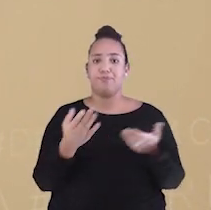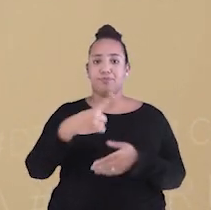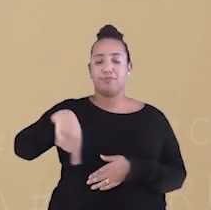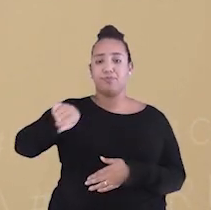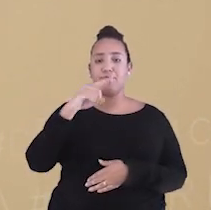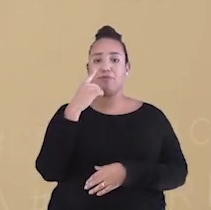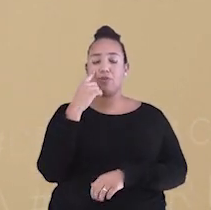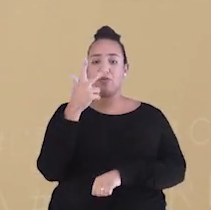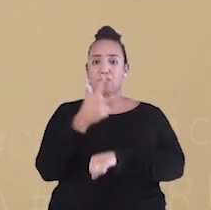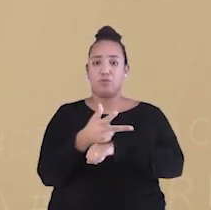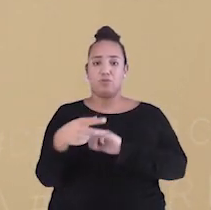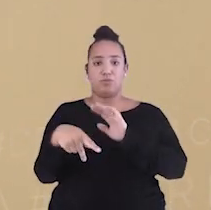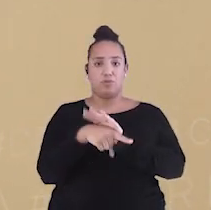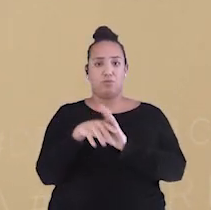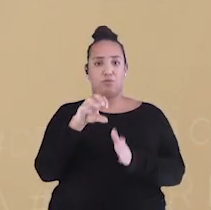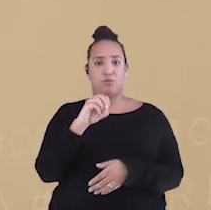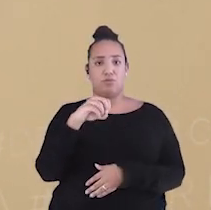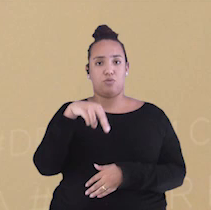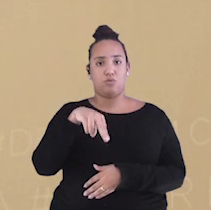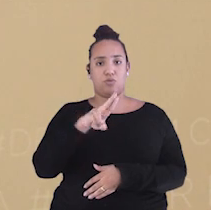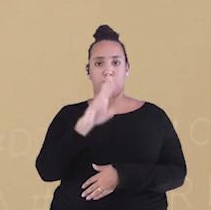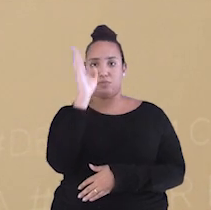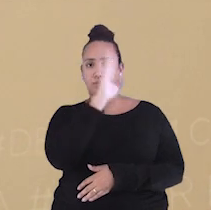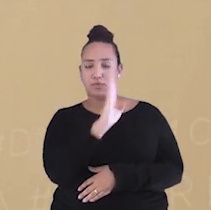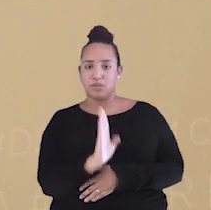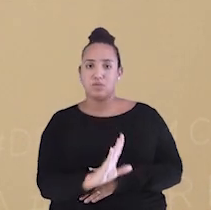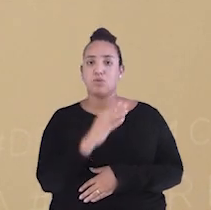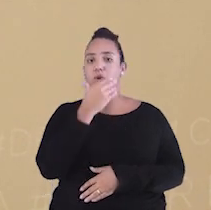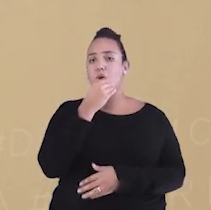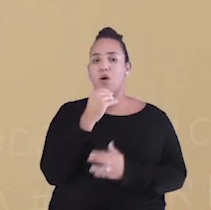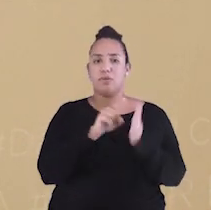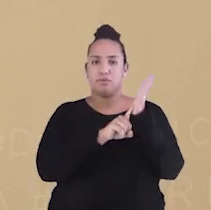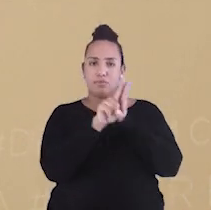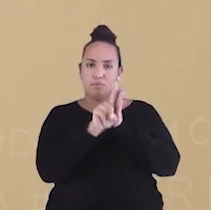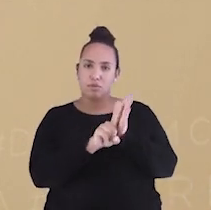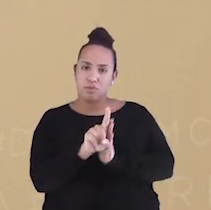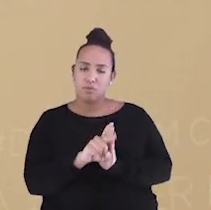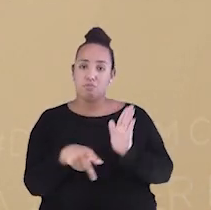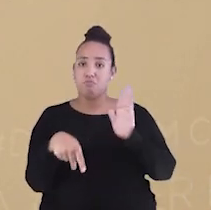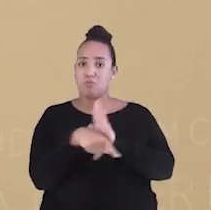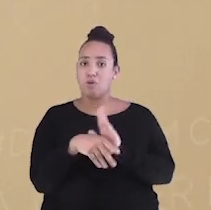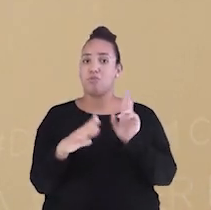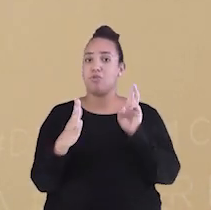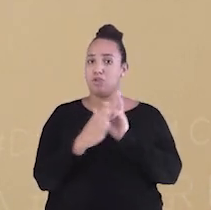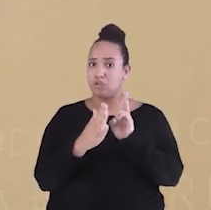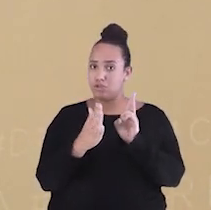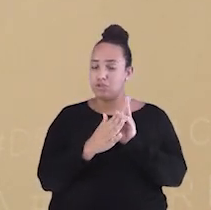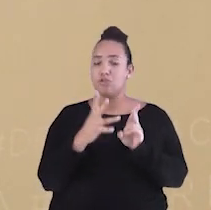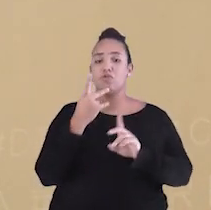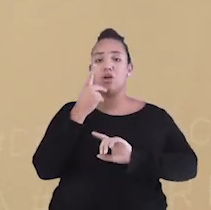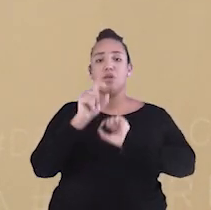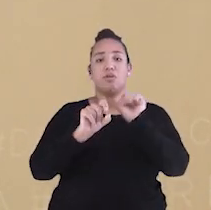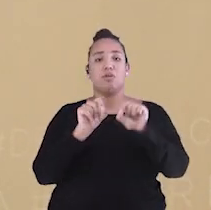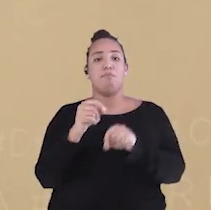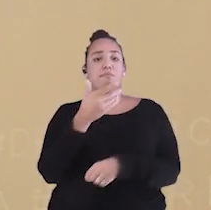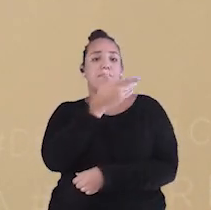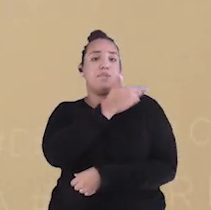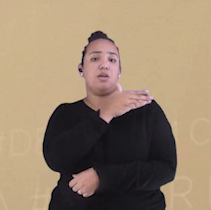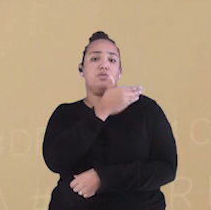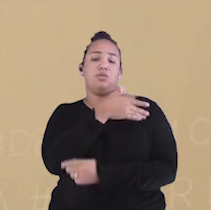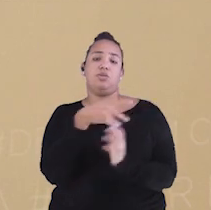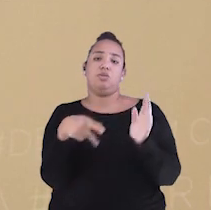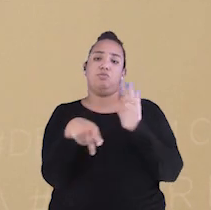de um vídeo da ONU Brasil, onde um pesquisador e historiador indígena fala sobre os preconceitos que